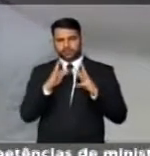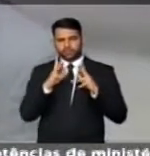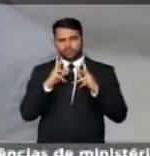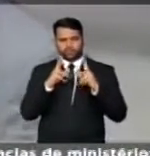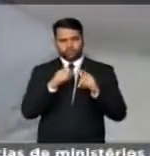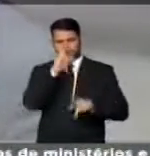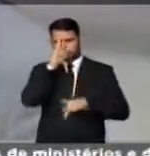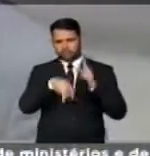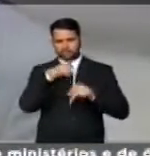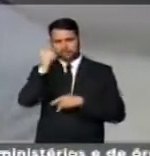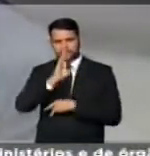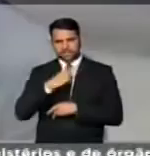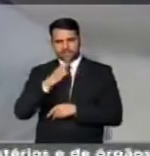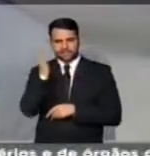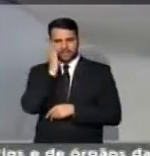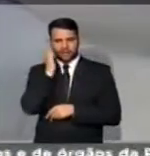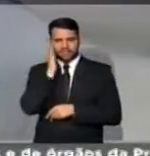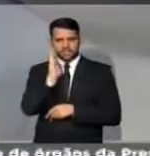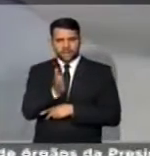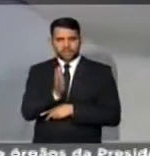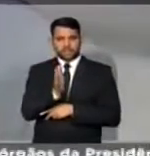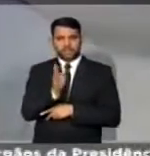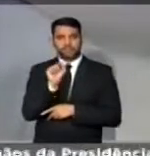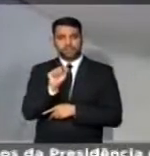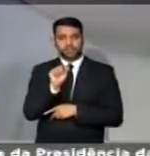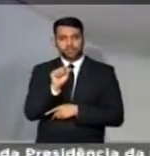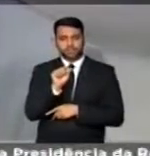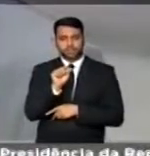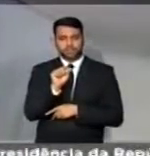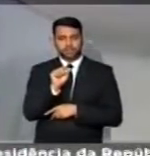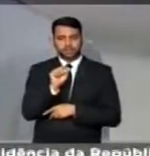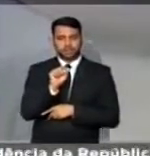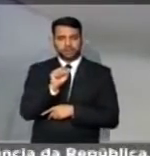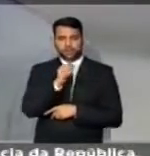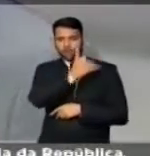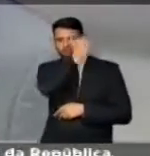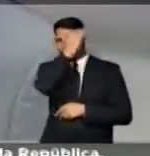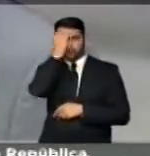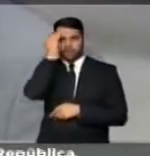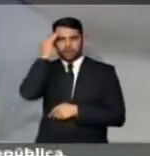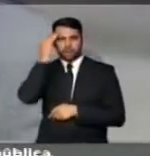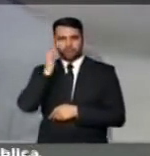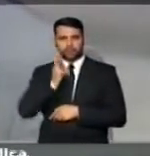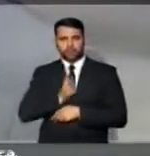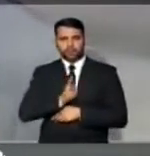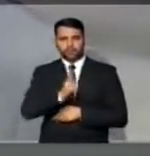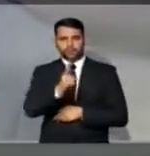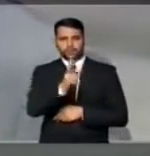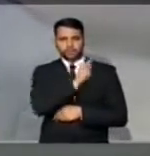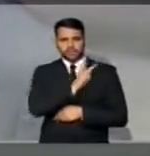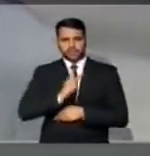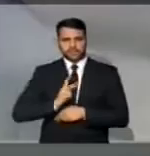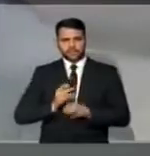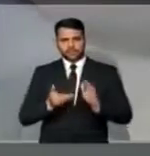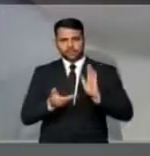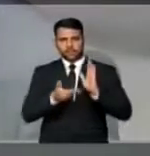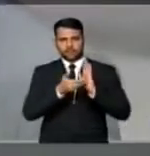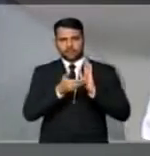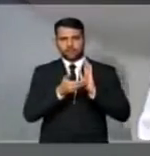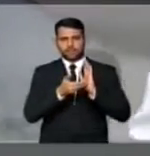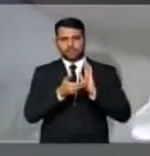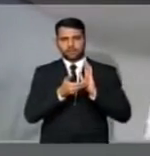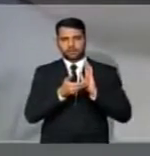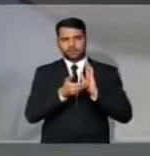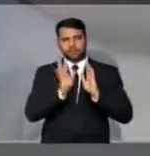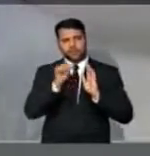os brasileiros já sabem disso, de que Eduardo Cunha continue presidindo a Câmara dos Deputados. O que